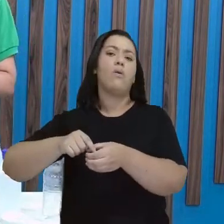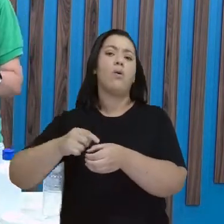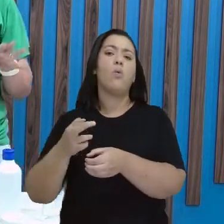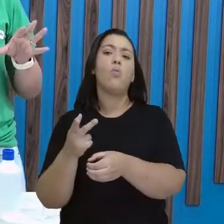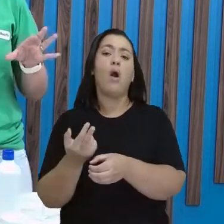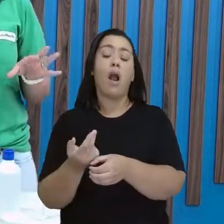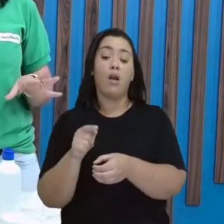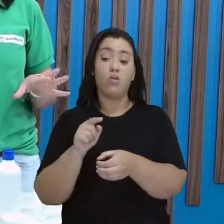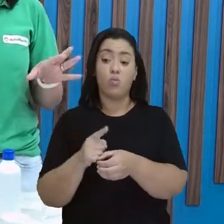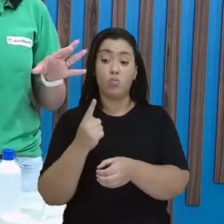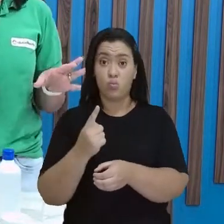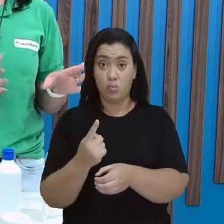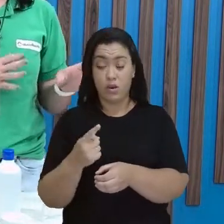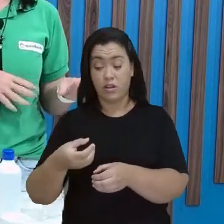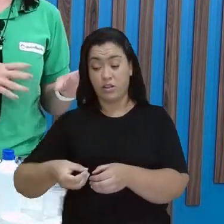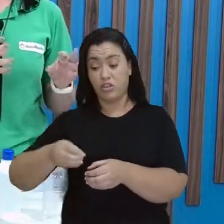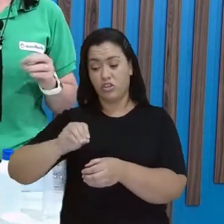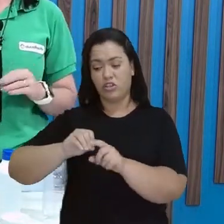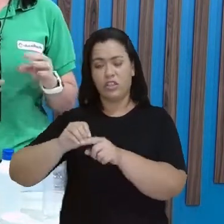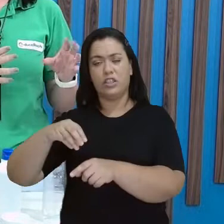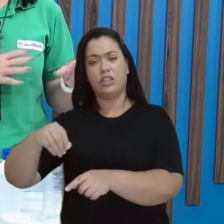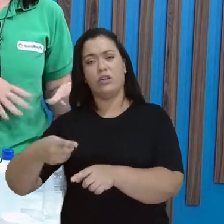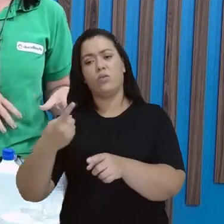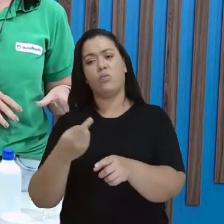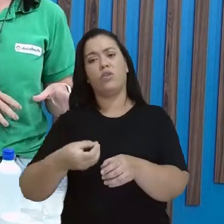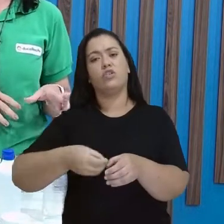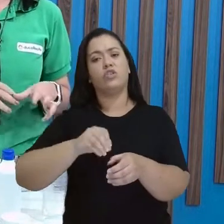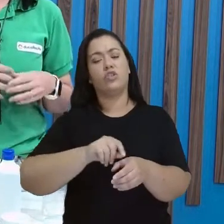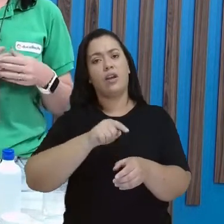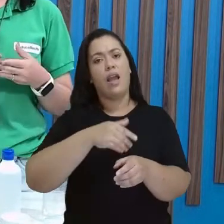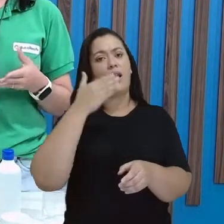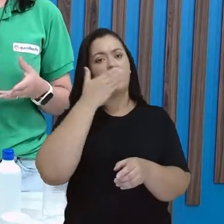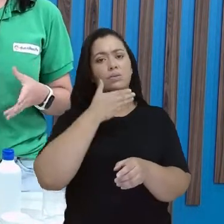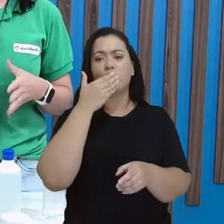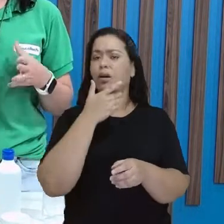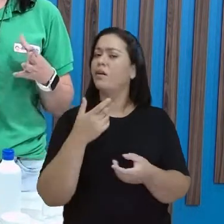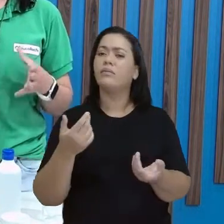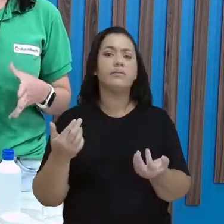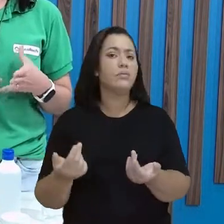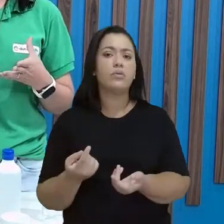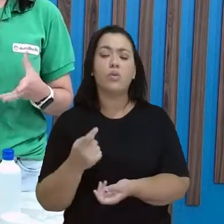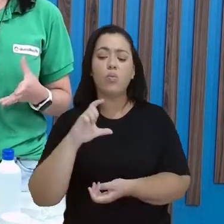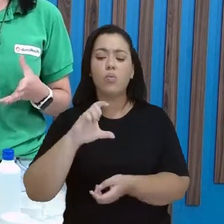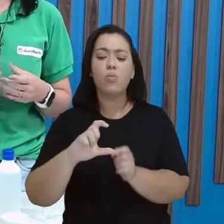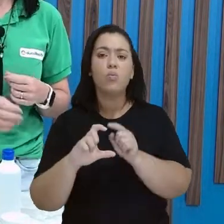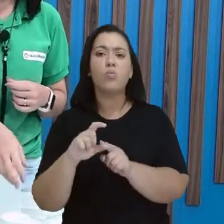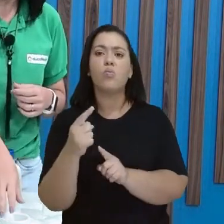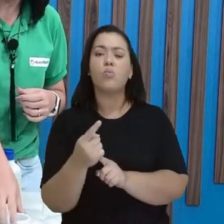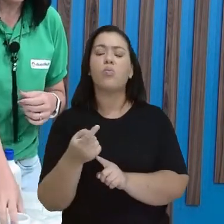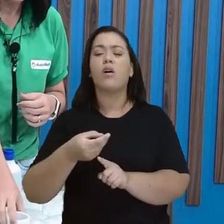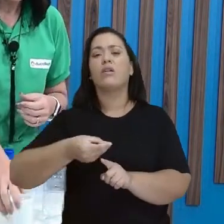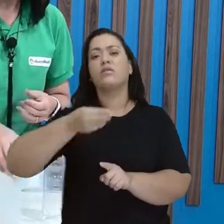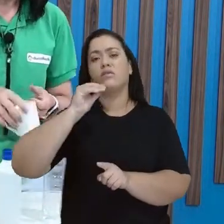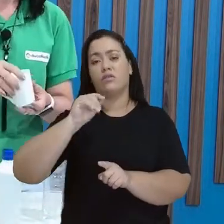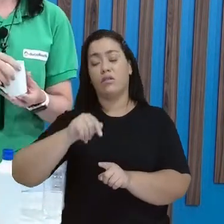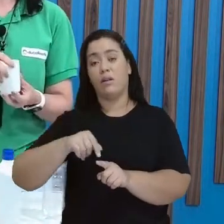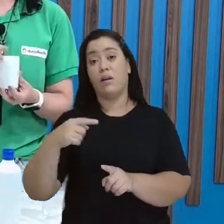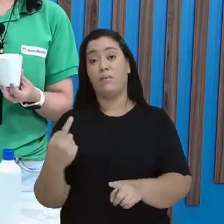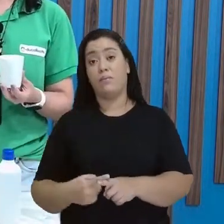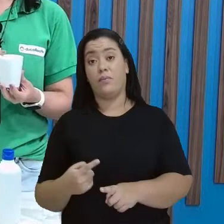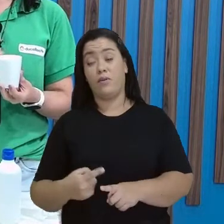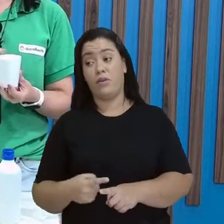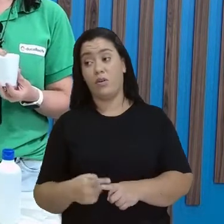açúcar. Uma xícara de trigo, uma xícara de farinha, vai ser sempre uma xícara de farinha. Por quê? Eu